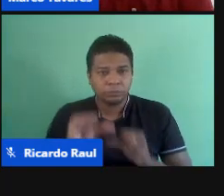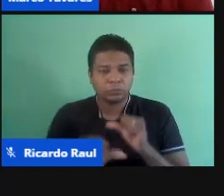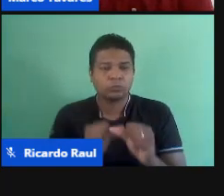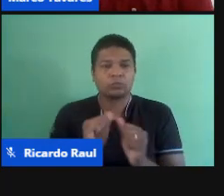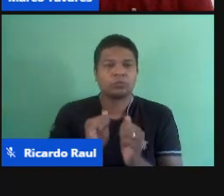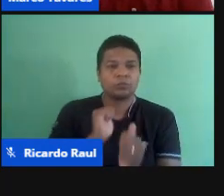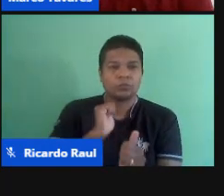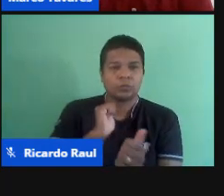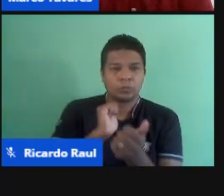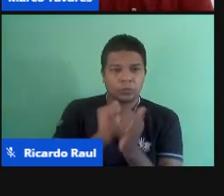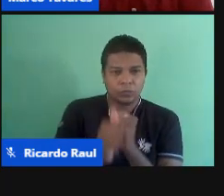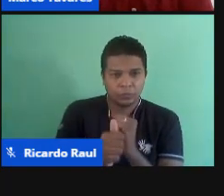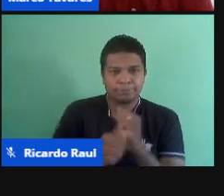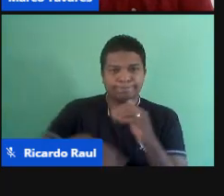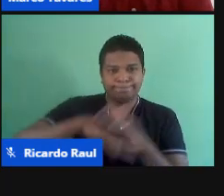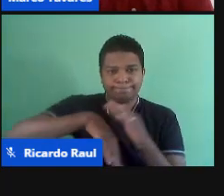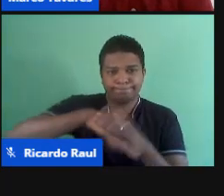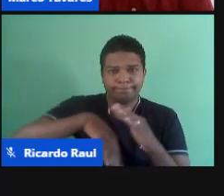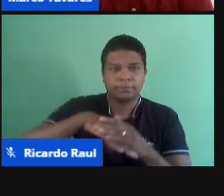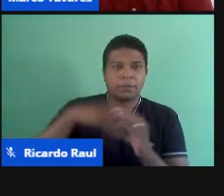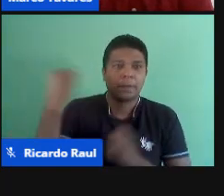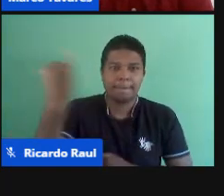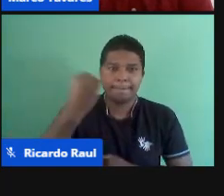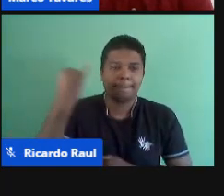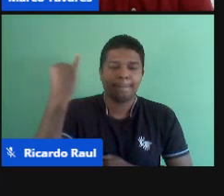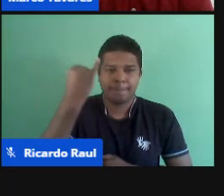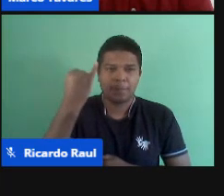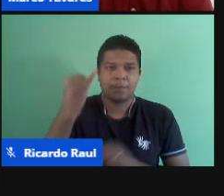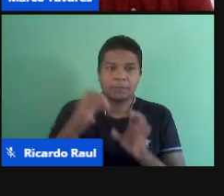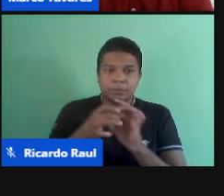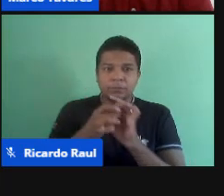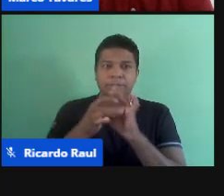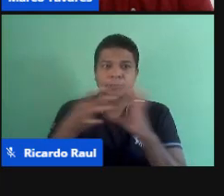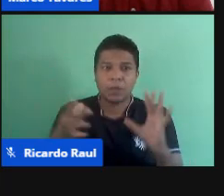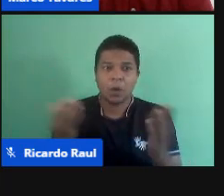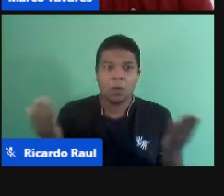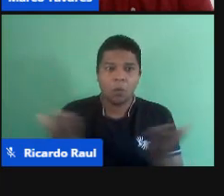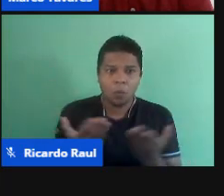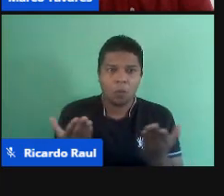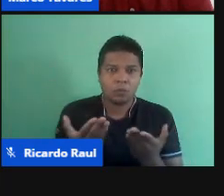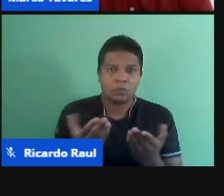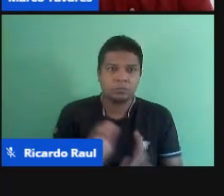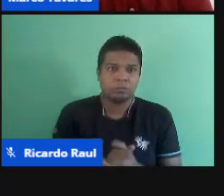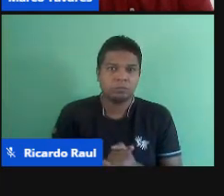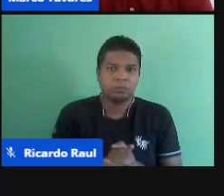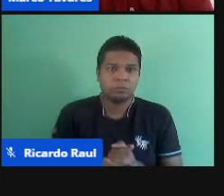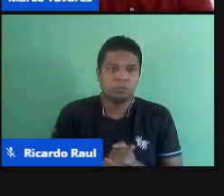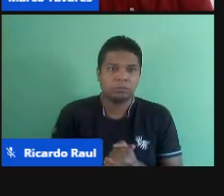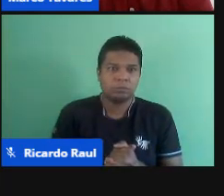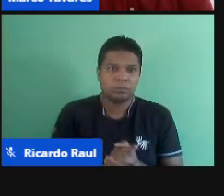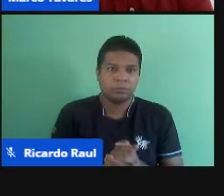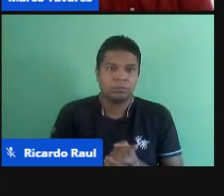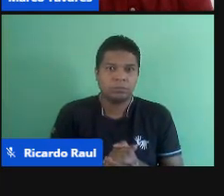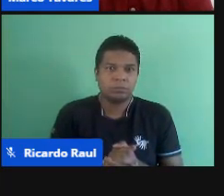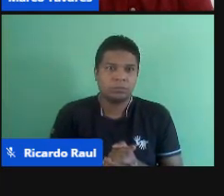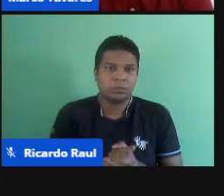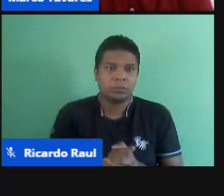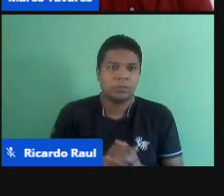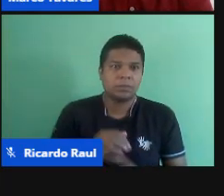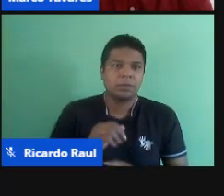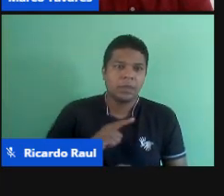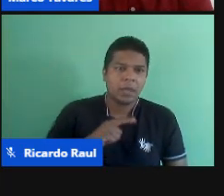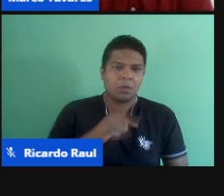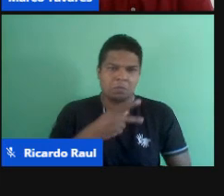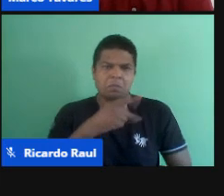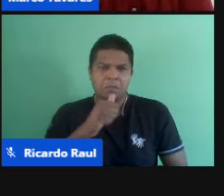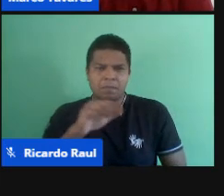foi importante para os jogadores se libertarem, porque hoje ele é dono, ele tem um passe estipulado, mas mais